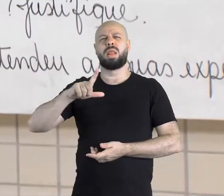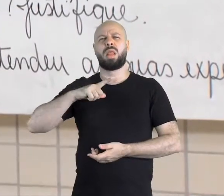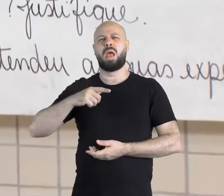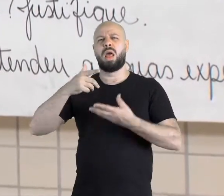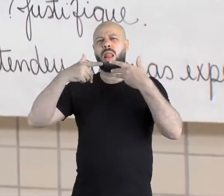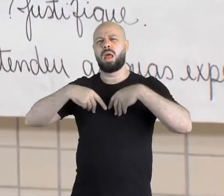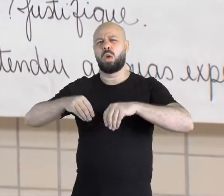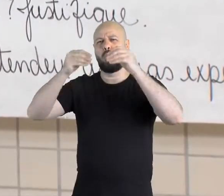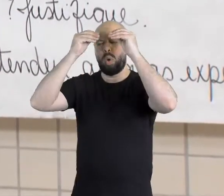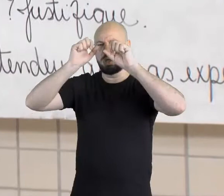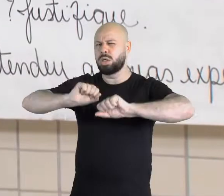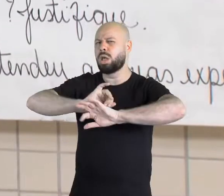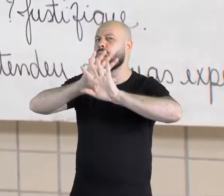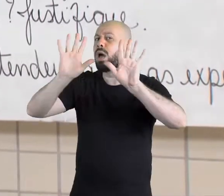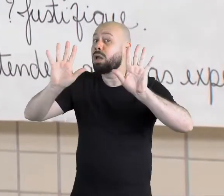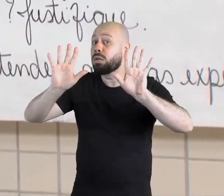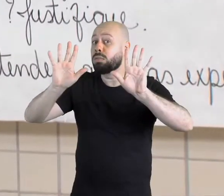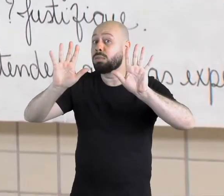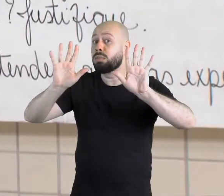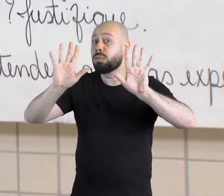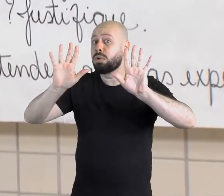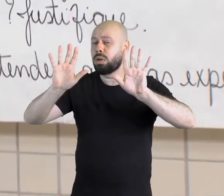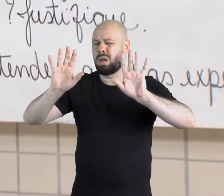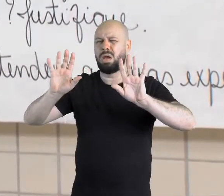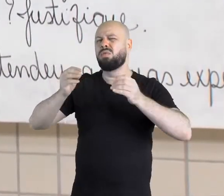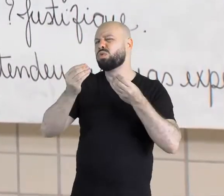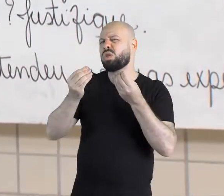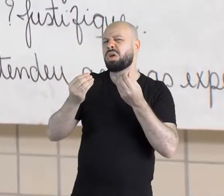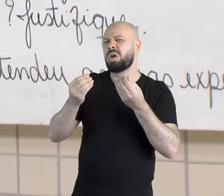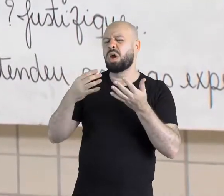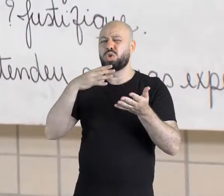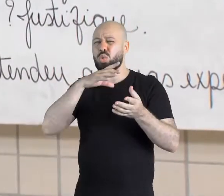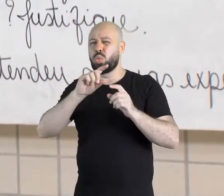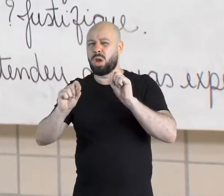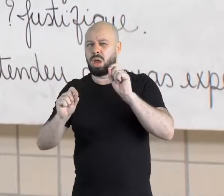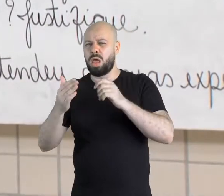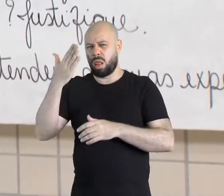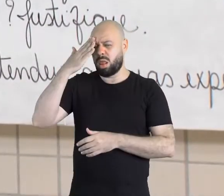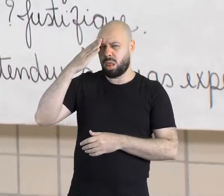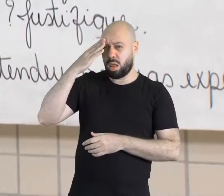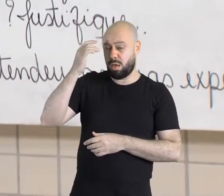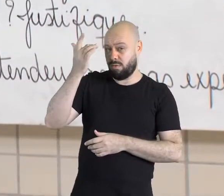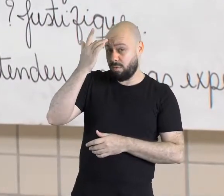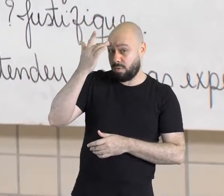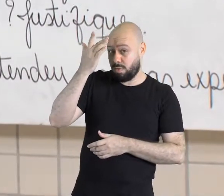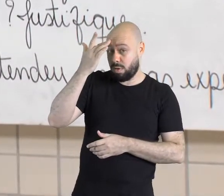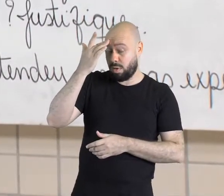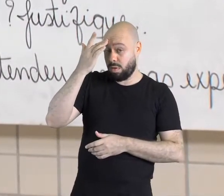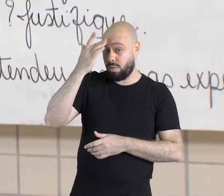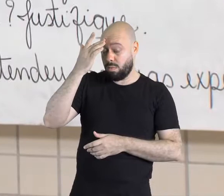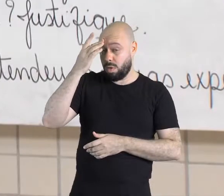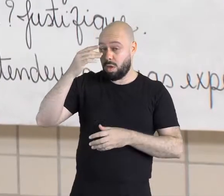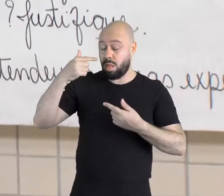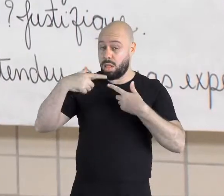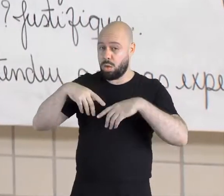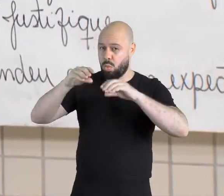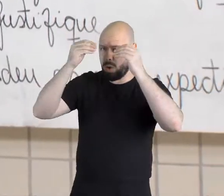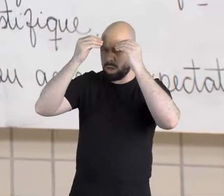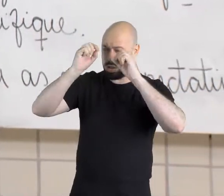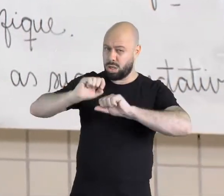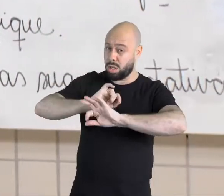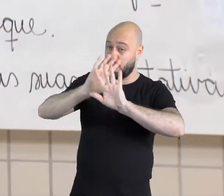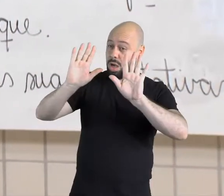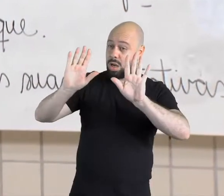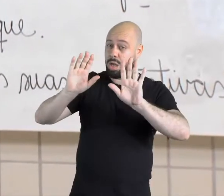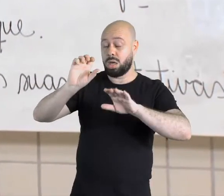achou da linguagem utilizada no vlog? Você conseguiu entender com facilidade? Foi uma linguagem clara?